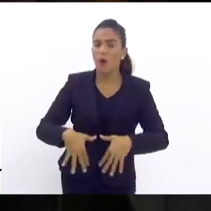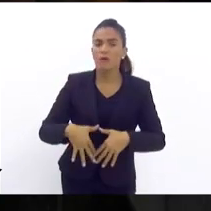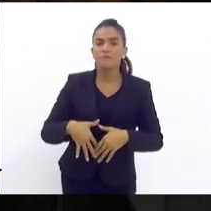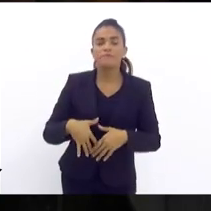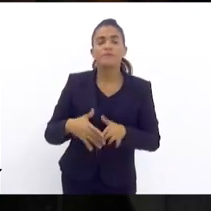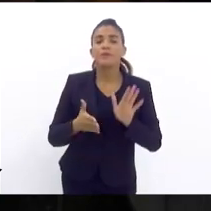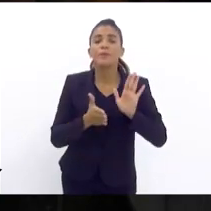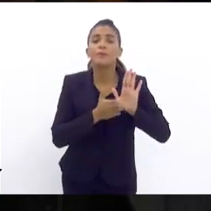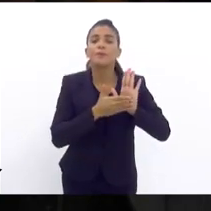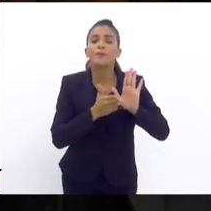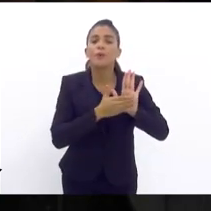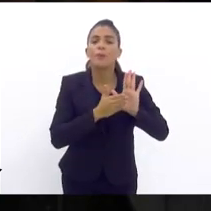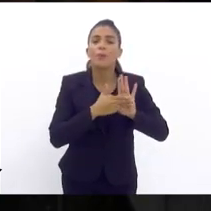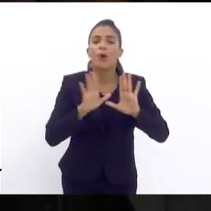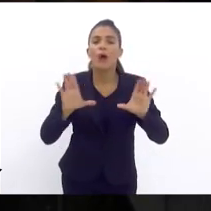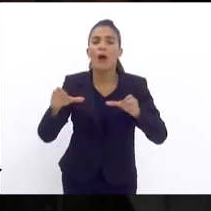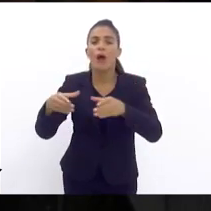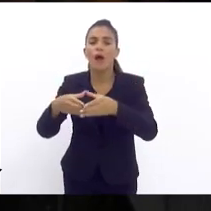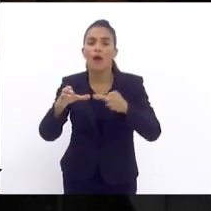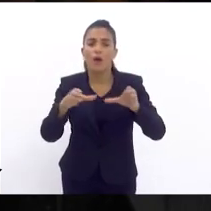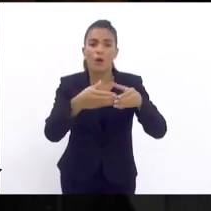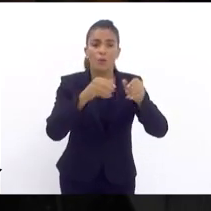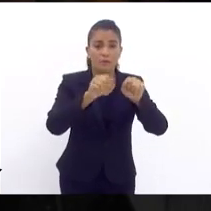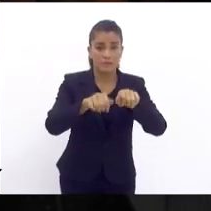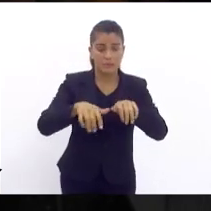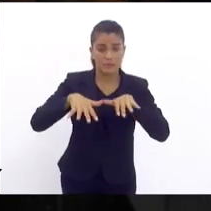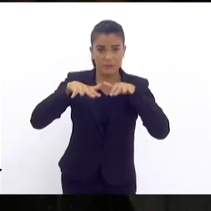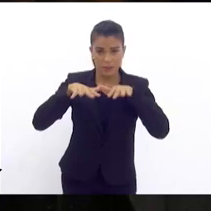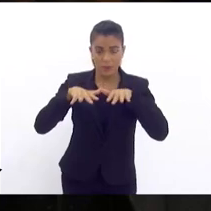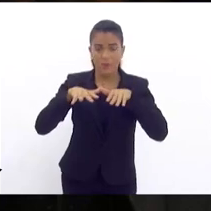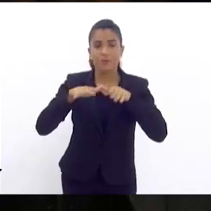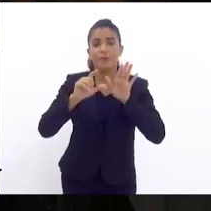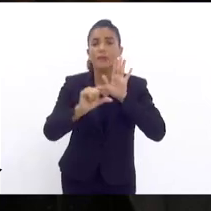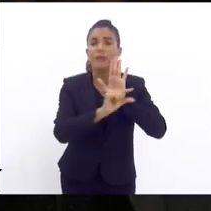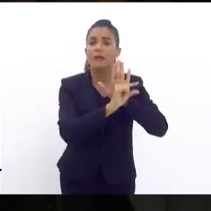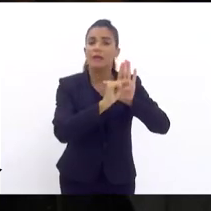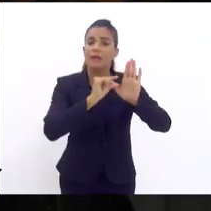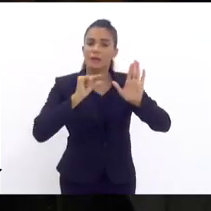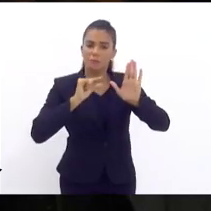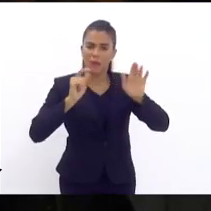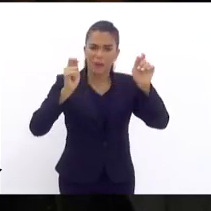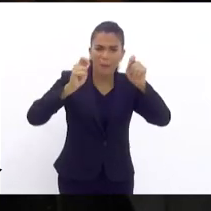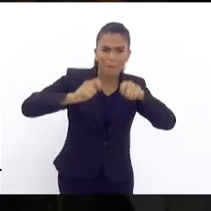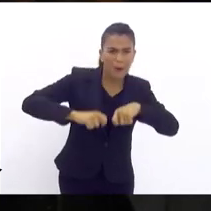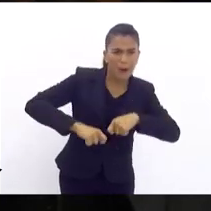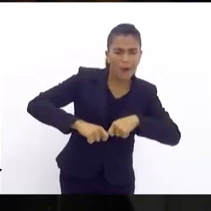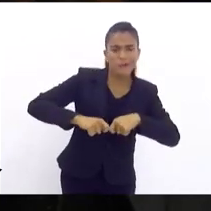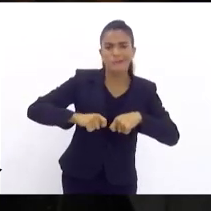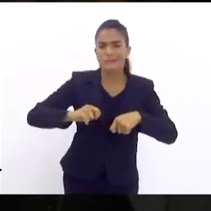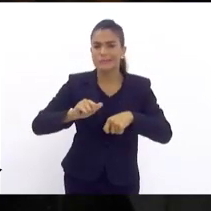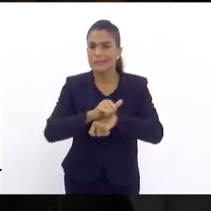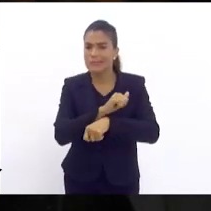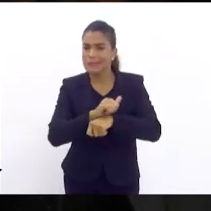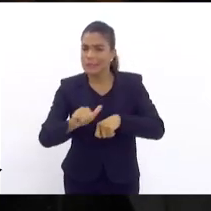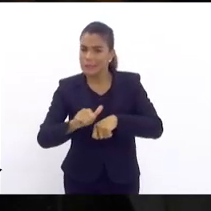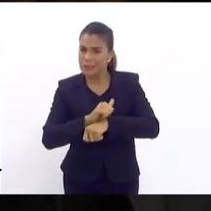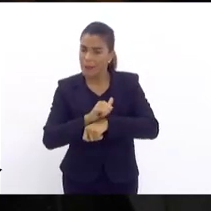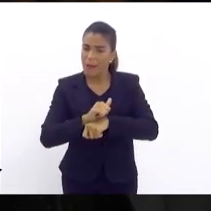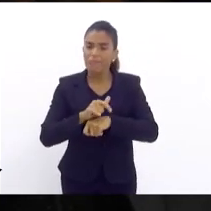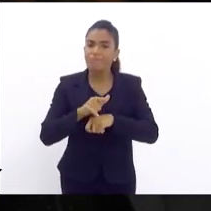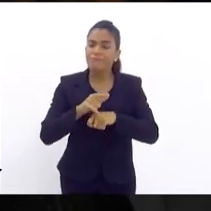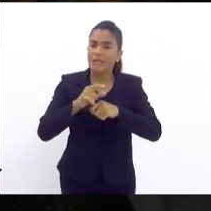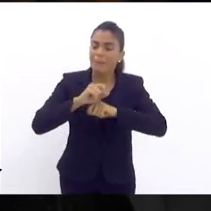propor nas comissões em plenário emendas que possam botar mais